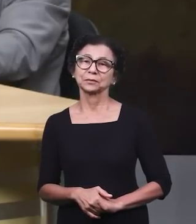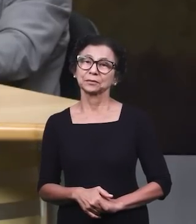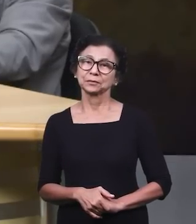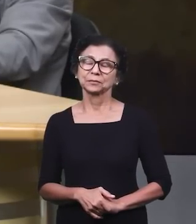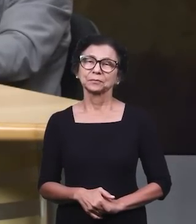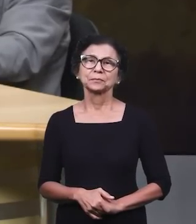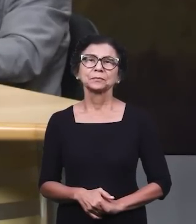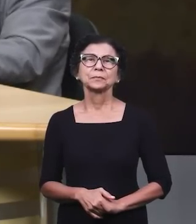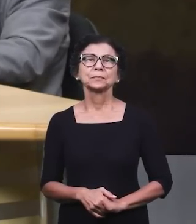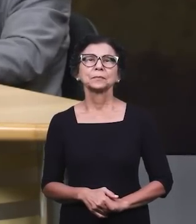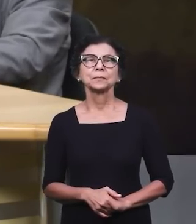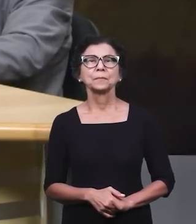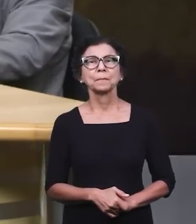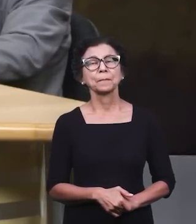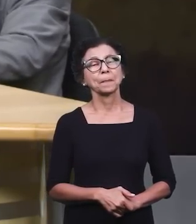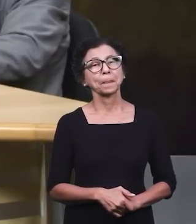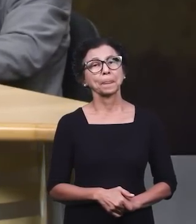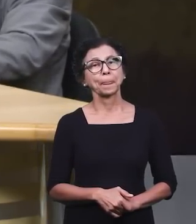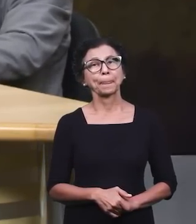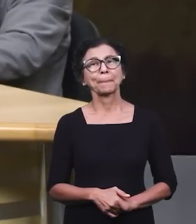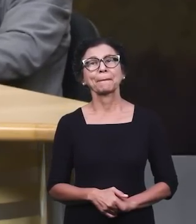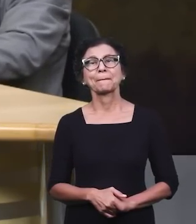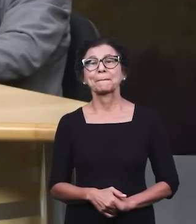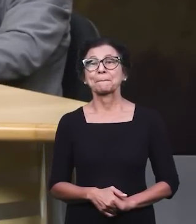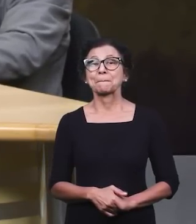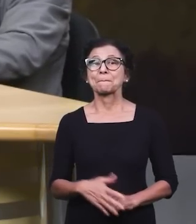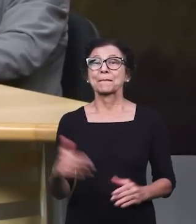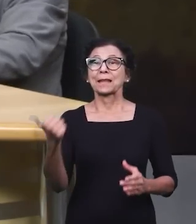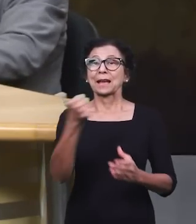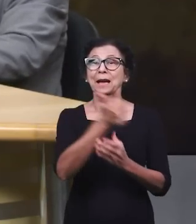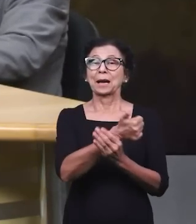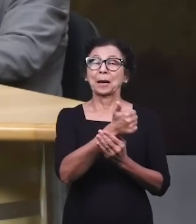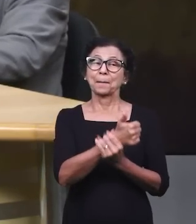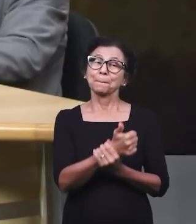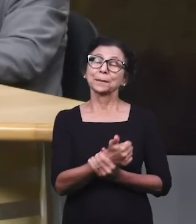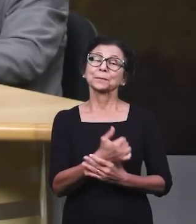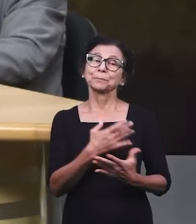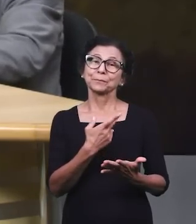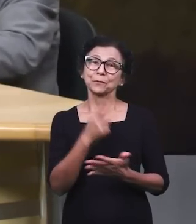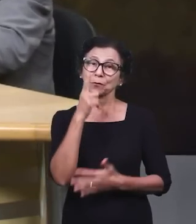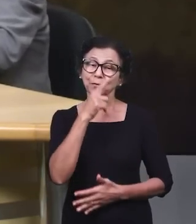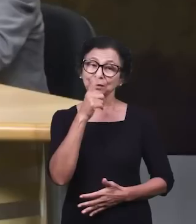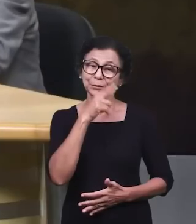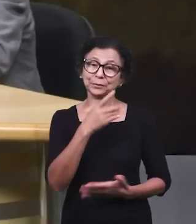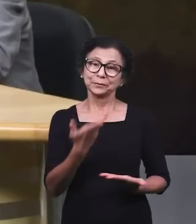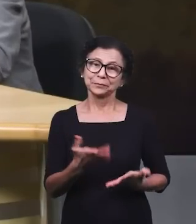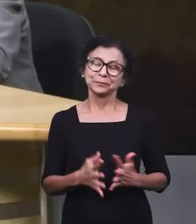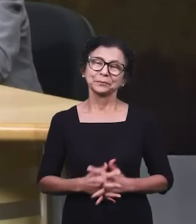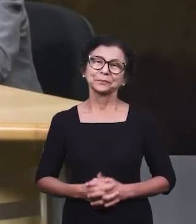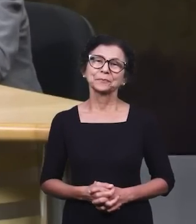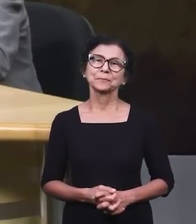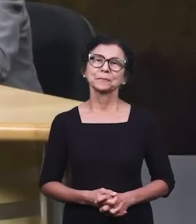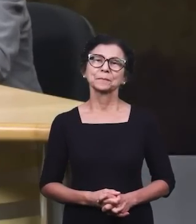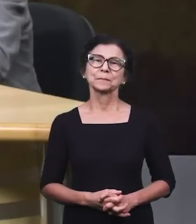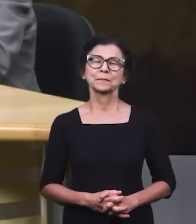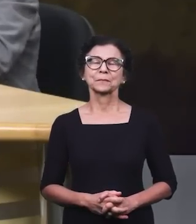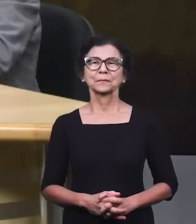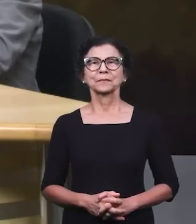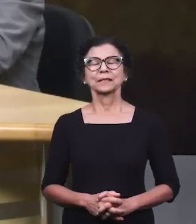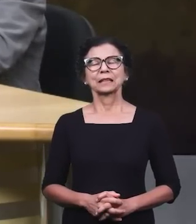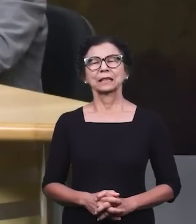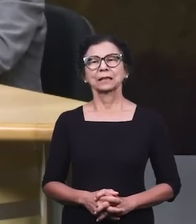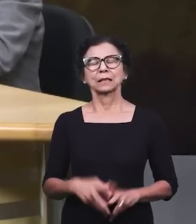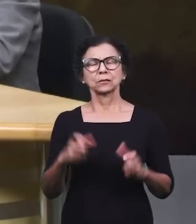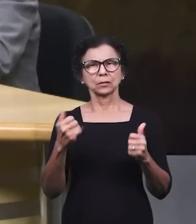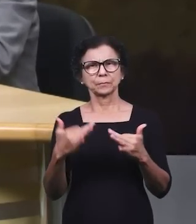né? Era um Abraão patriarca, mas a gente tem que ter muita responsabilidade. A gente, como a gente falou no início,